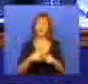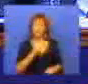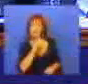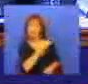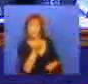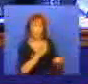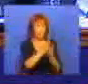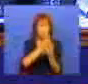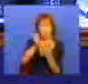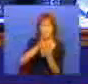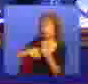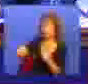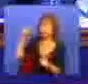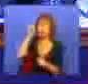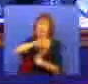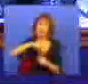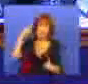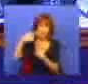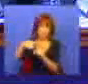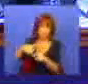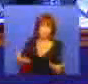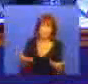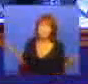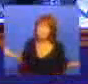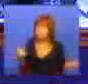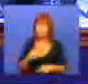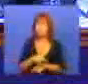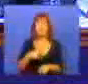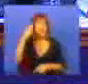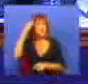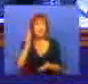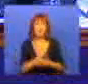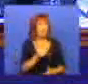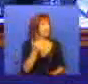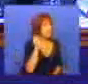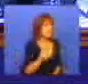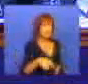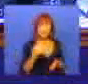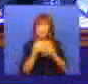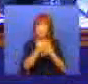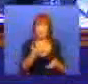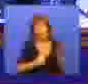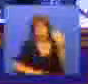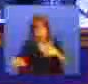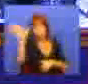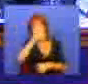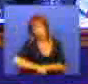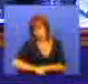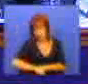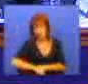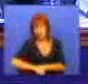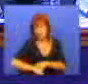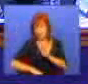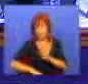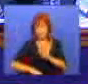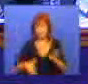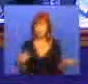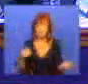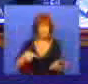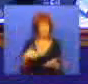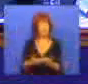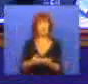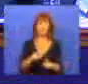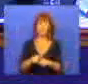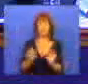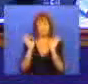com muitos beneficiários. Logo, prevemos que não sejam só 25 mil os apoiados, mas muito mais.